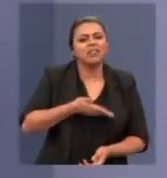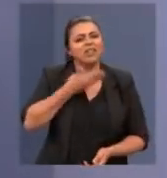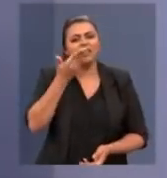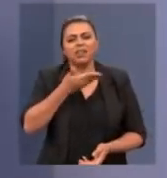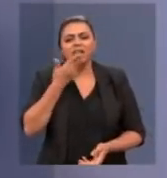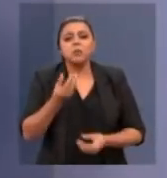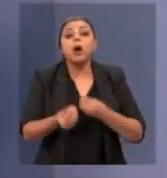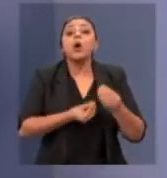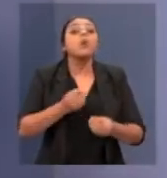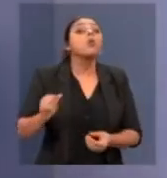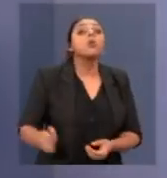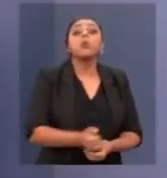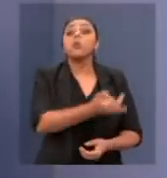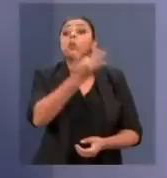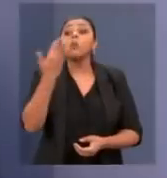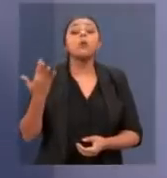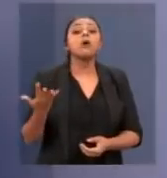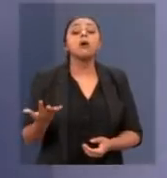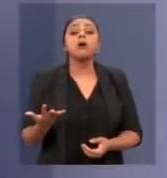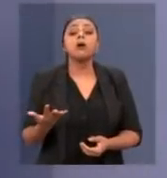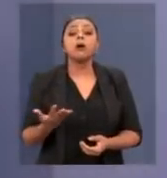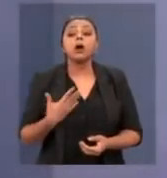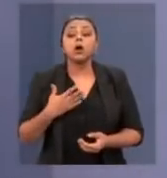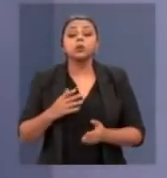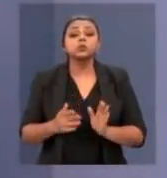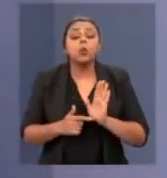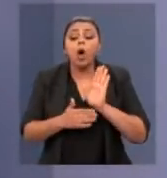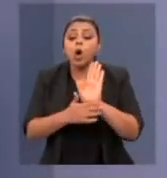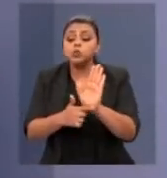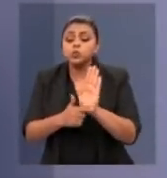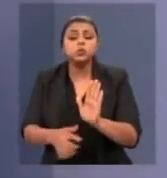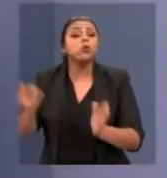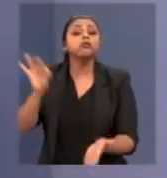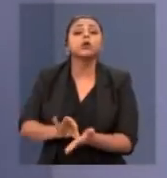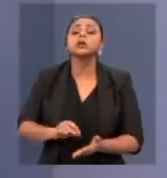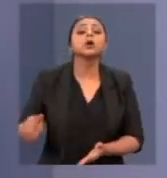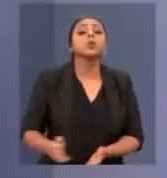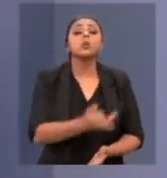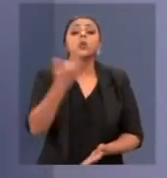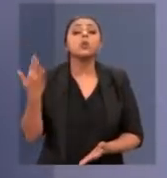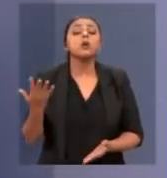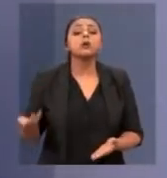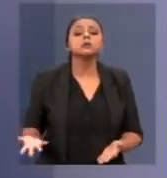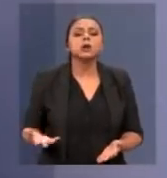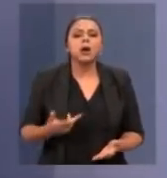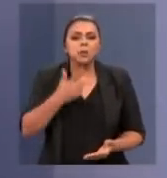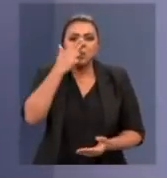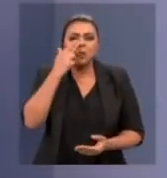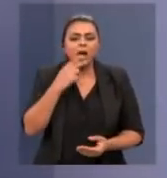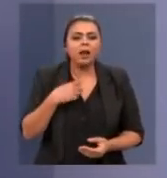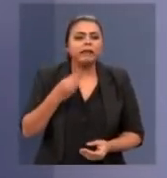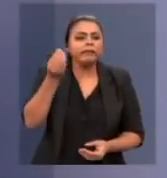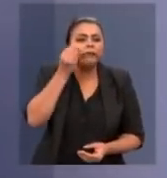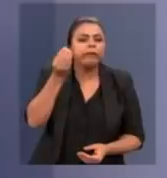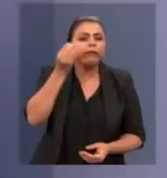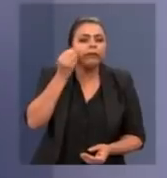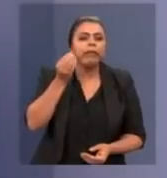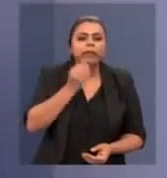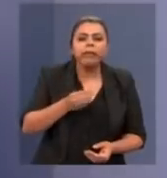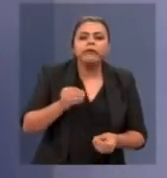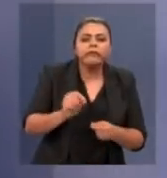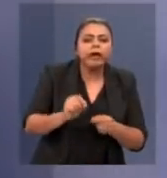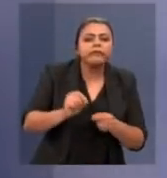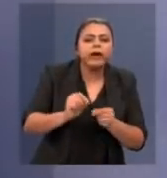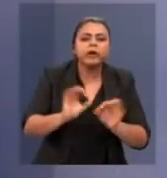quantos quantos entraram no mundo da droga e não for resgatado então essa fábrica de enxugar gelo é a velha política porque